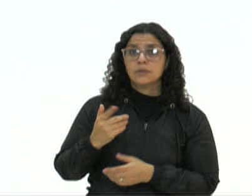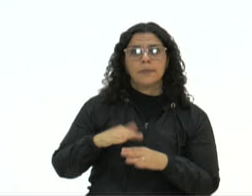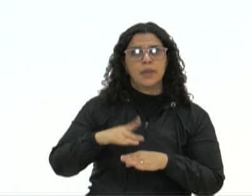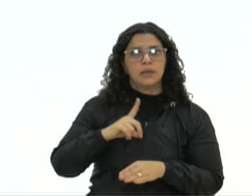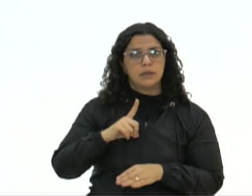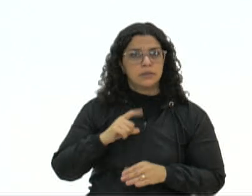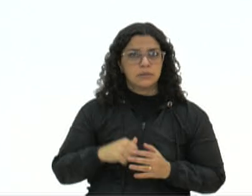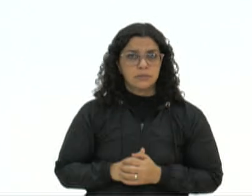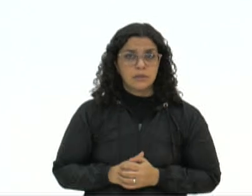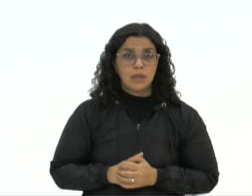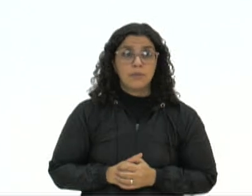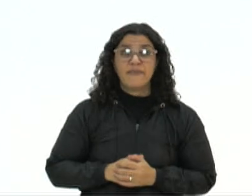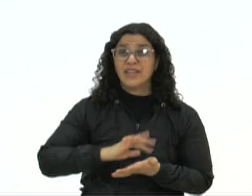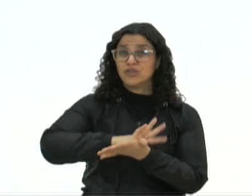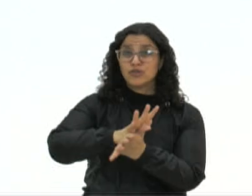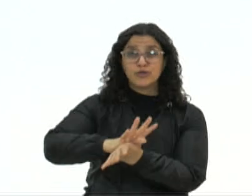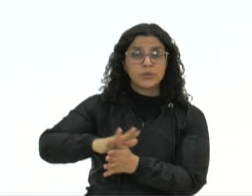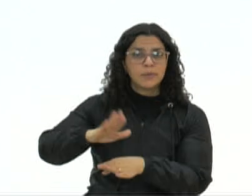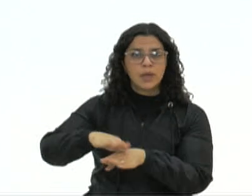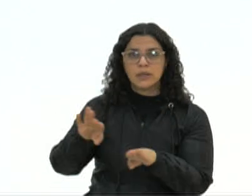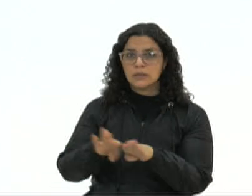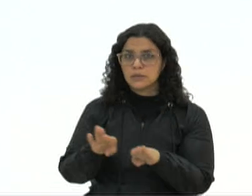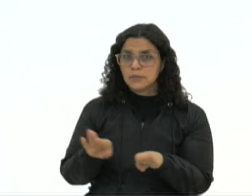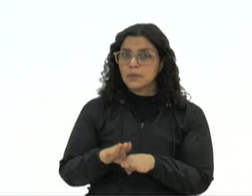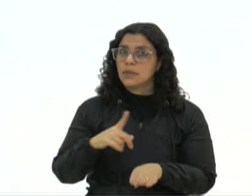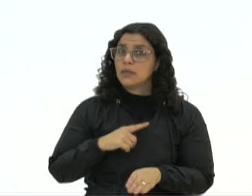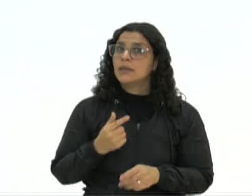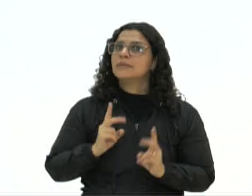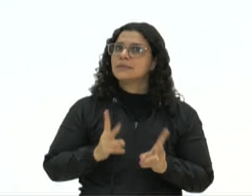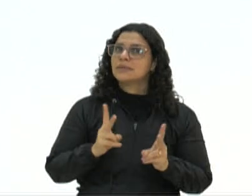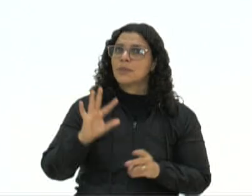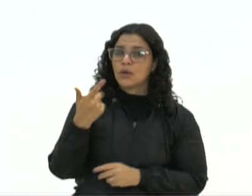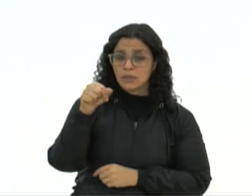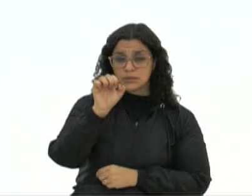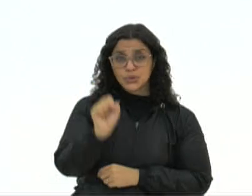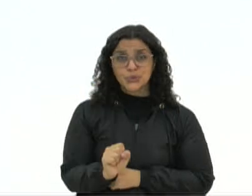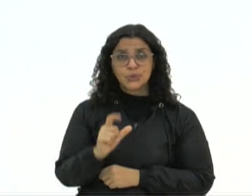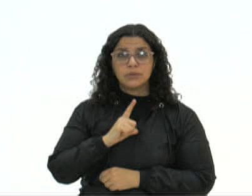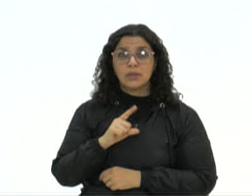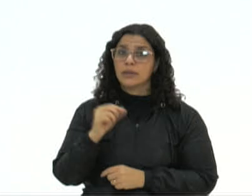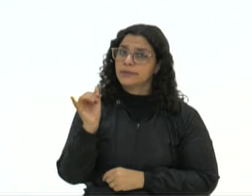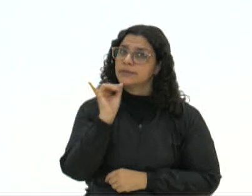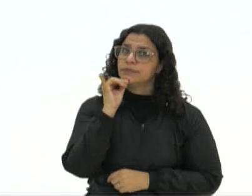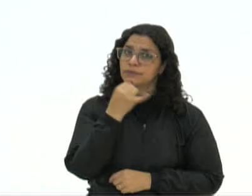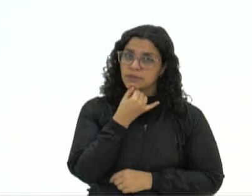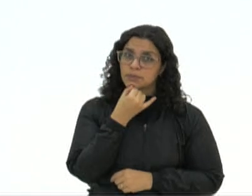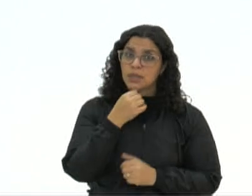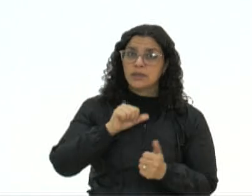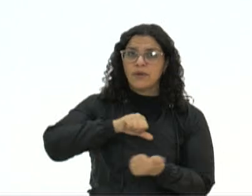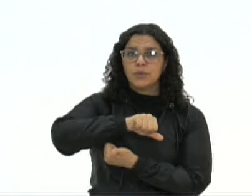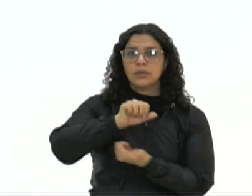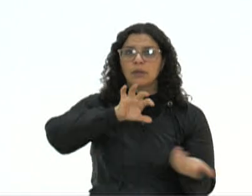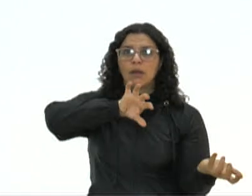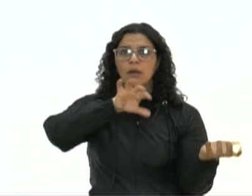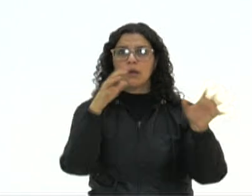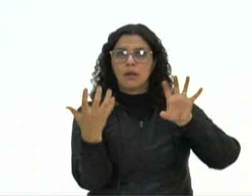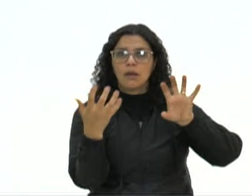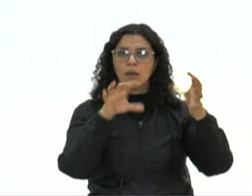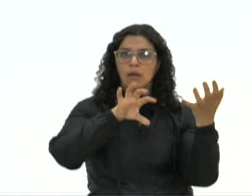mais devastadores e cada vez mais frequentes aqui na nossa região. E, infelizmente, com as mudanças de